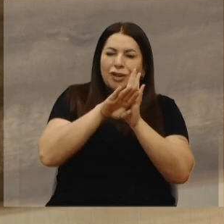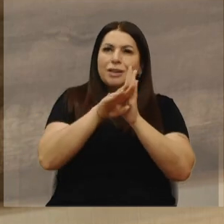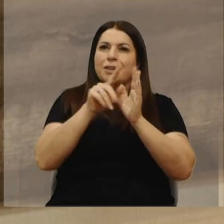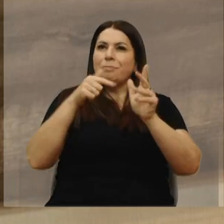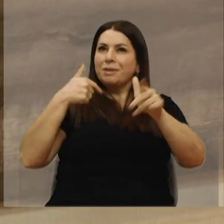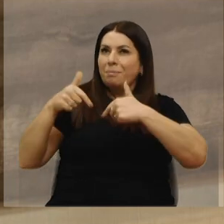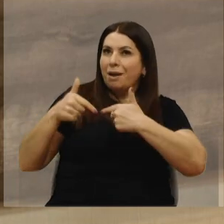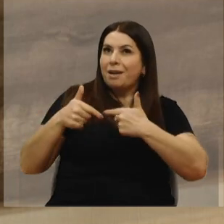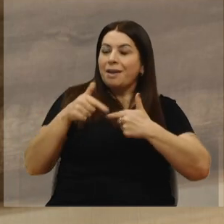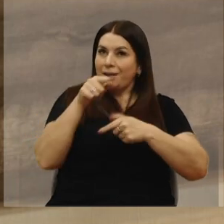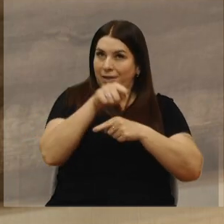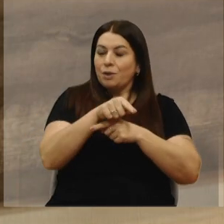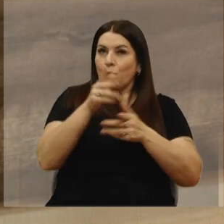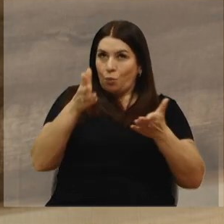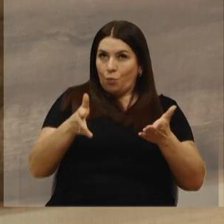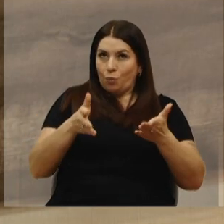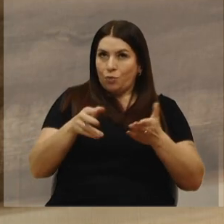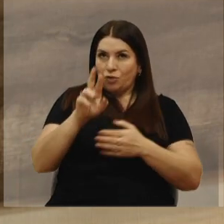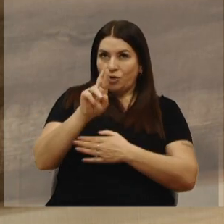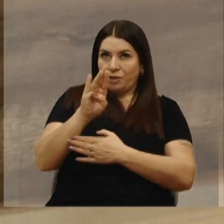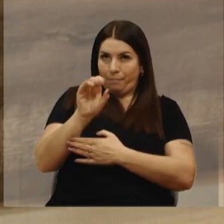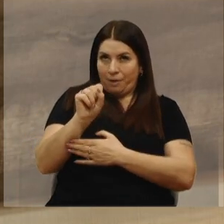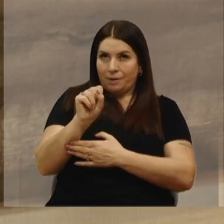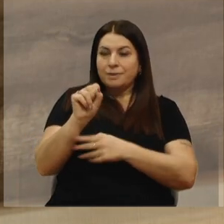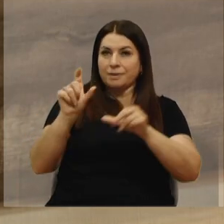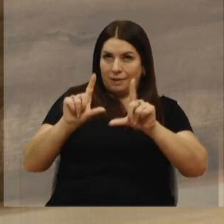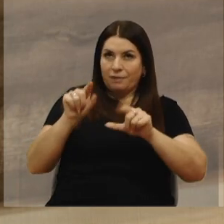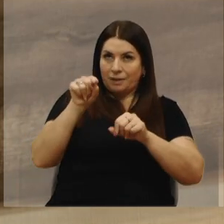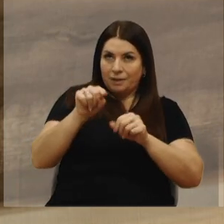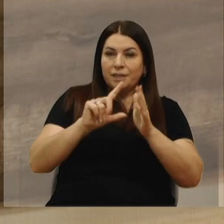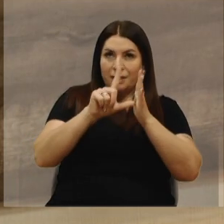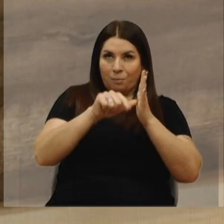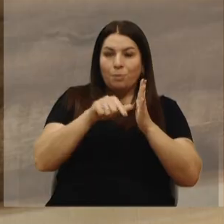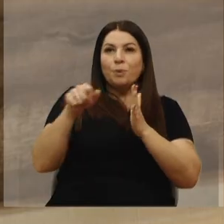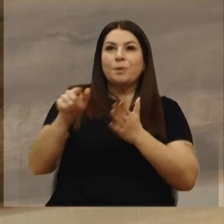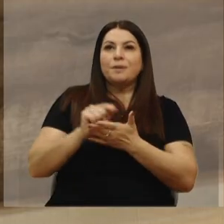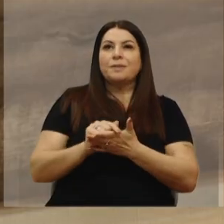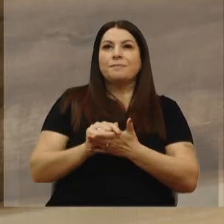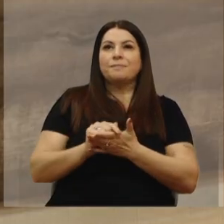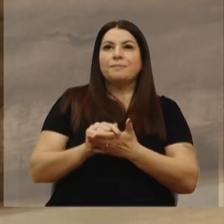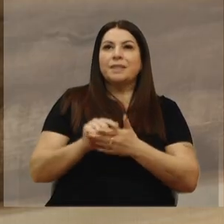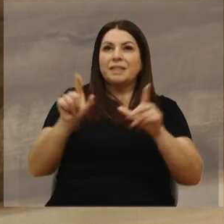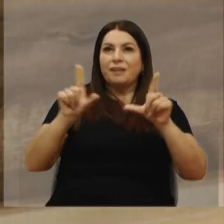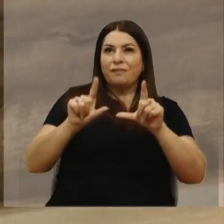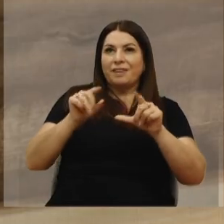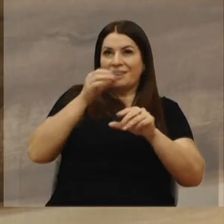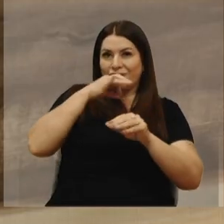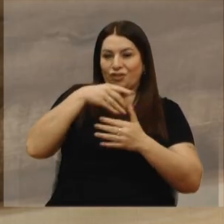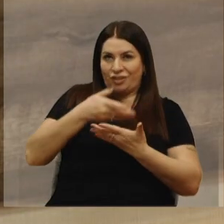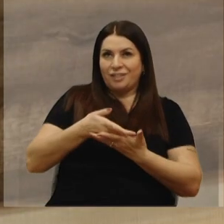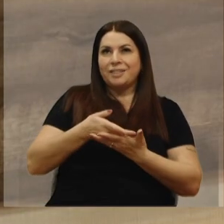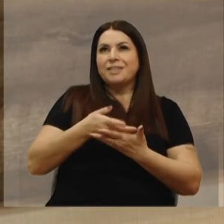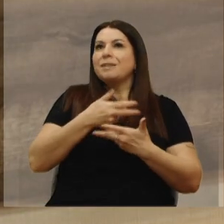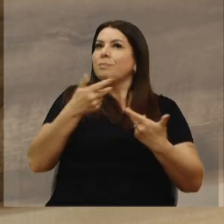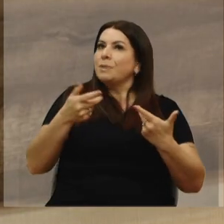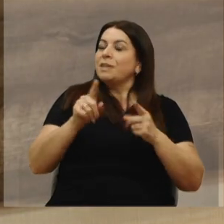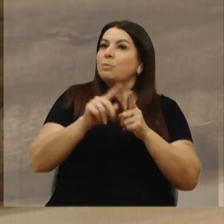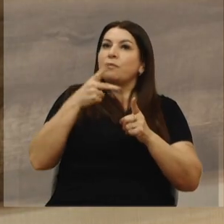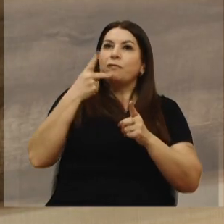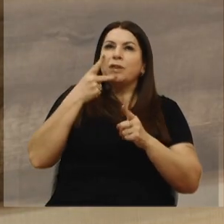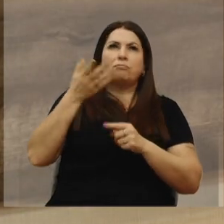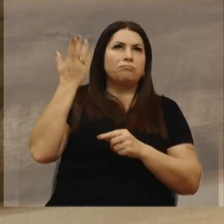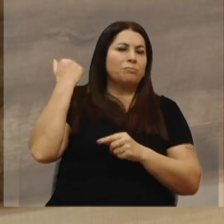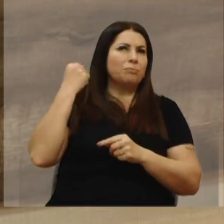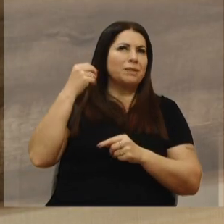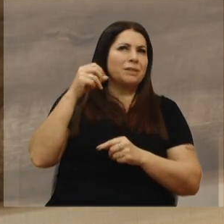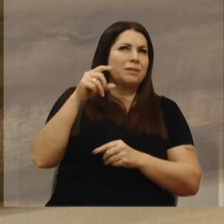chega a trabalhar na que seria hoje RBS TV, e depois aqui na TV Caxias, enfim, mas isso nós